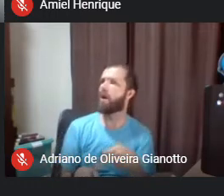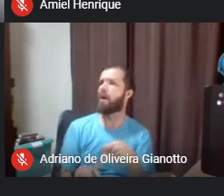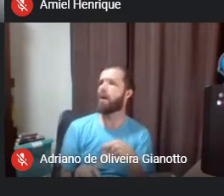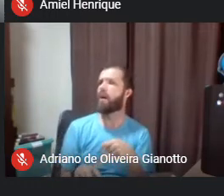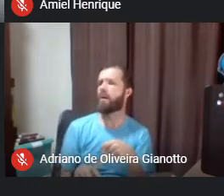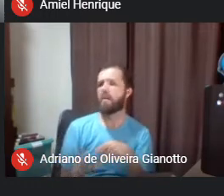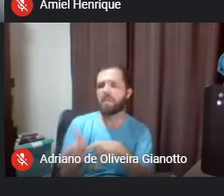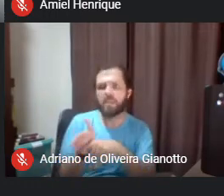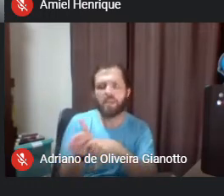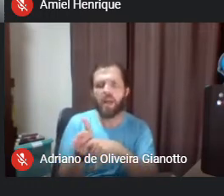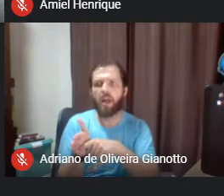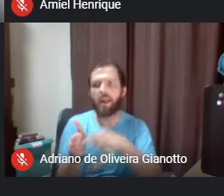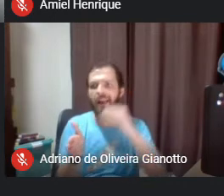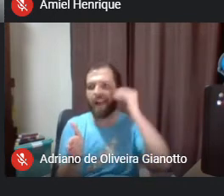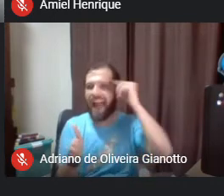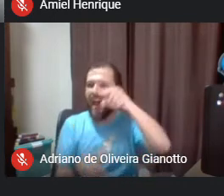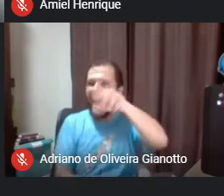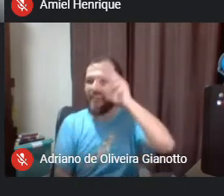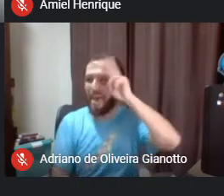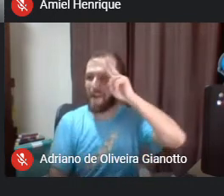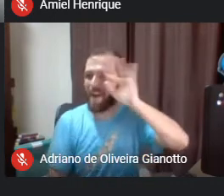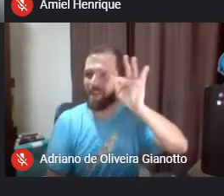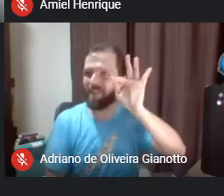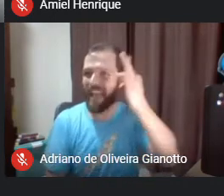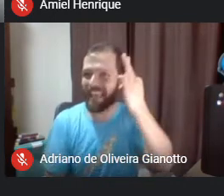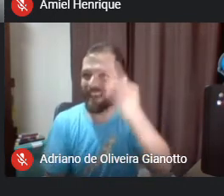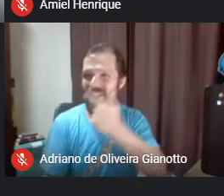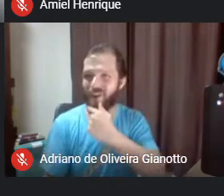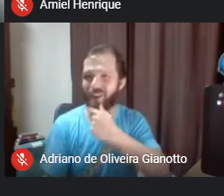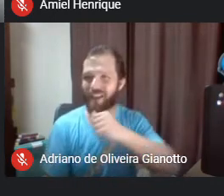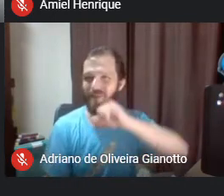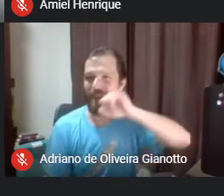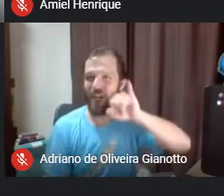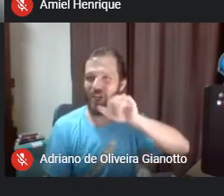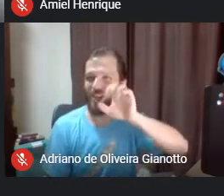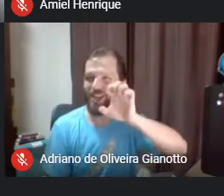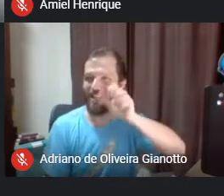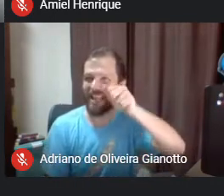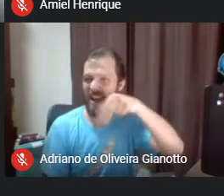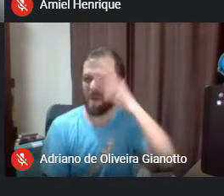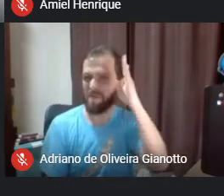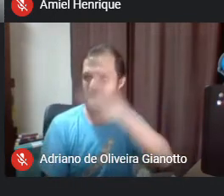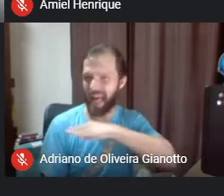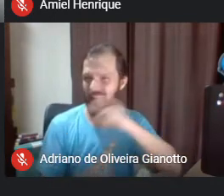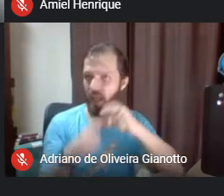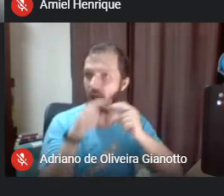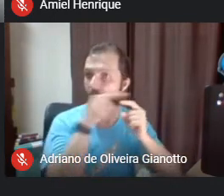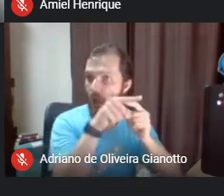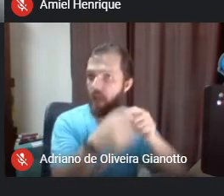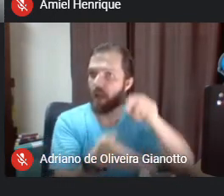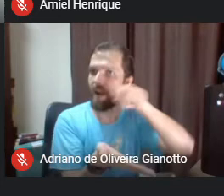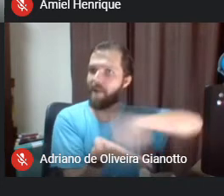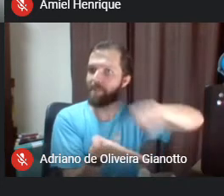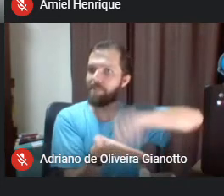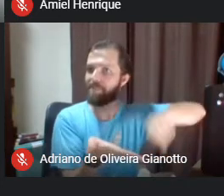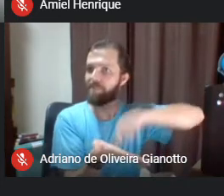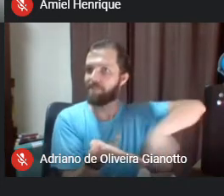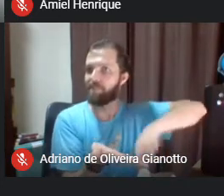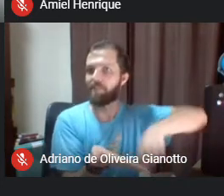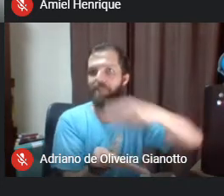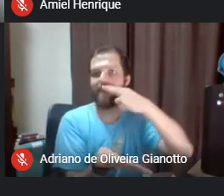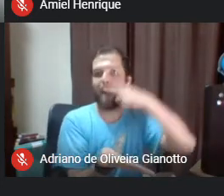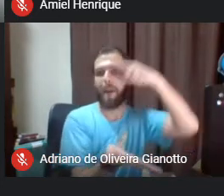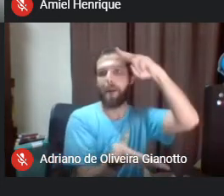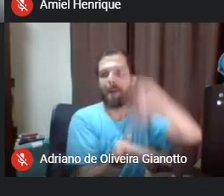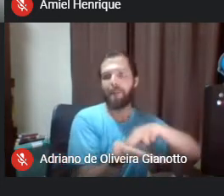sinais, o que vocês acham? Você acha que é capaz de promover um conhecimento, né? Porque eles viram lá na França, pegaram